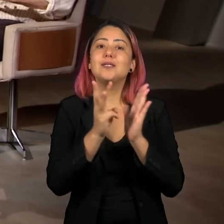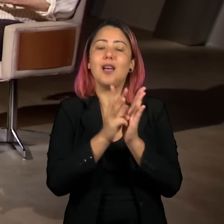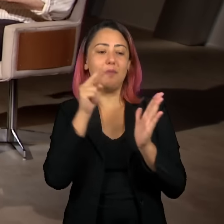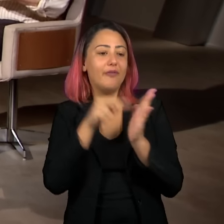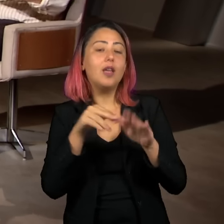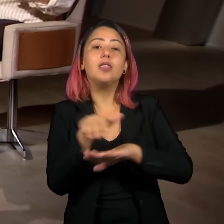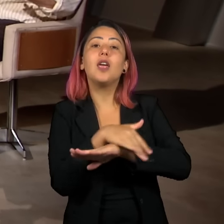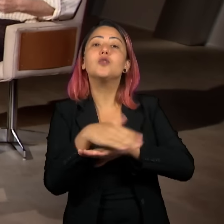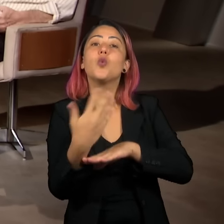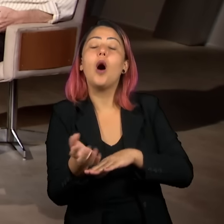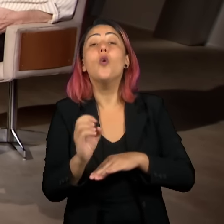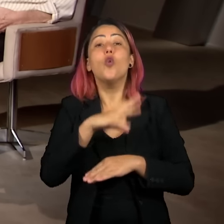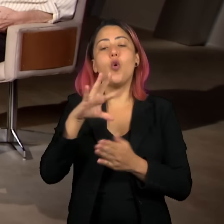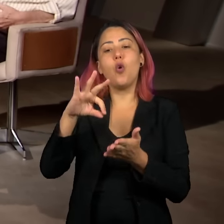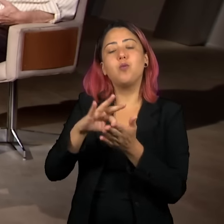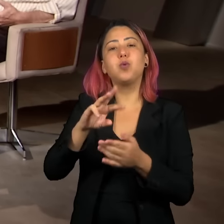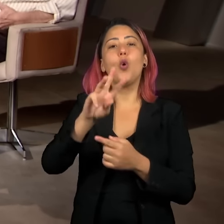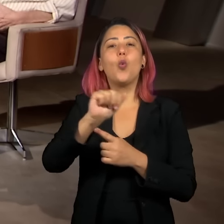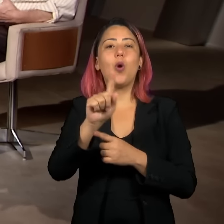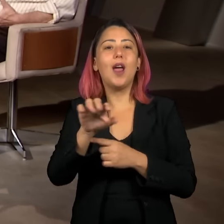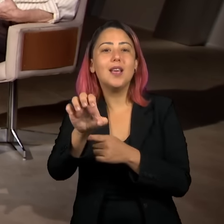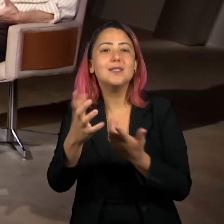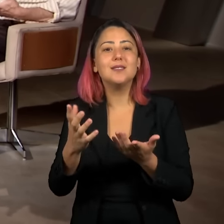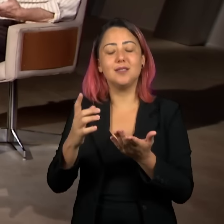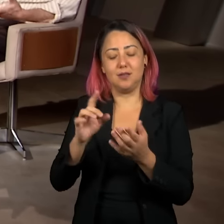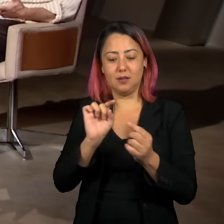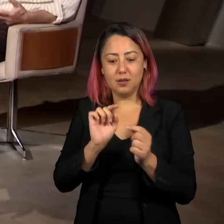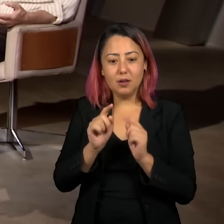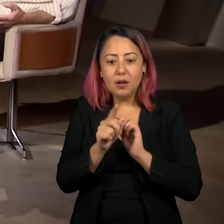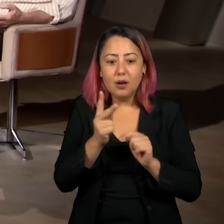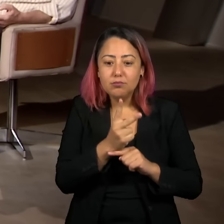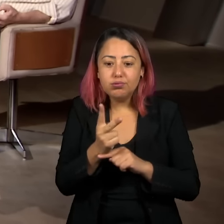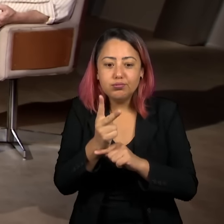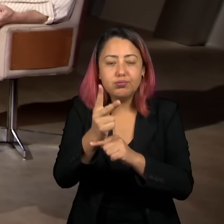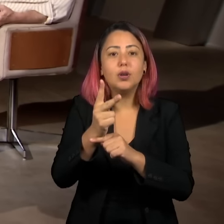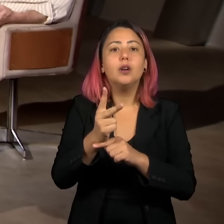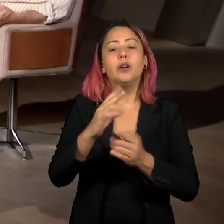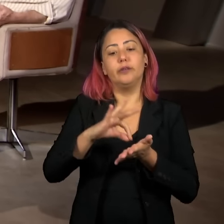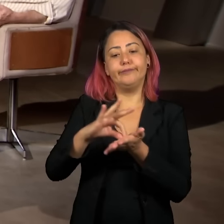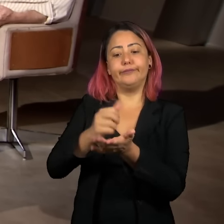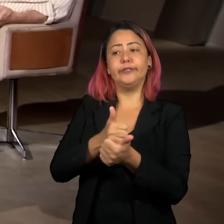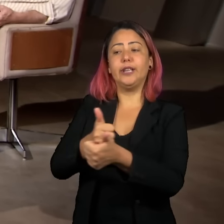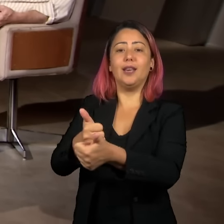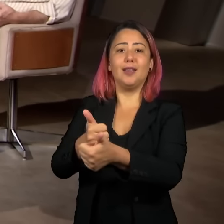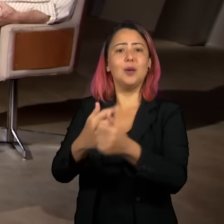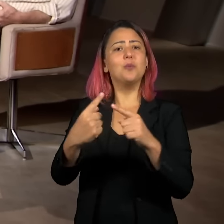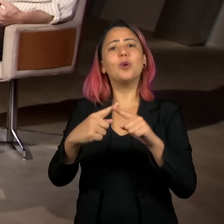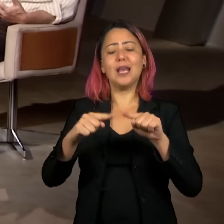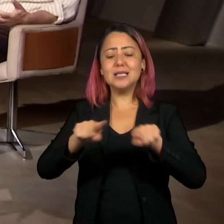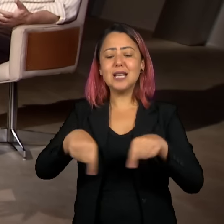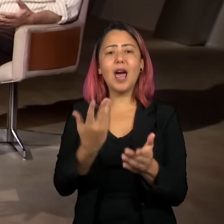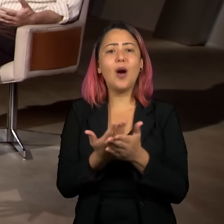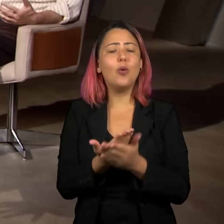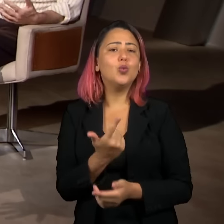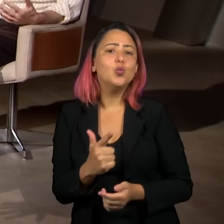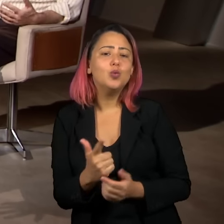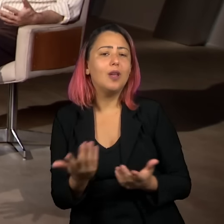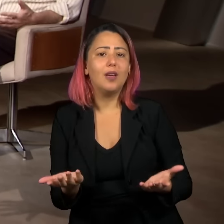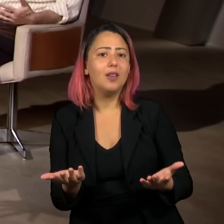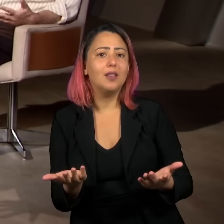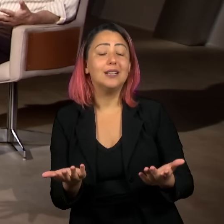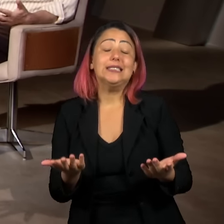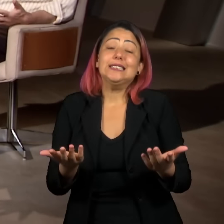vai que caminho que você faz etc e esse tipo de coisa não acontece na sala de aula então eu costumo dizer que a